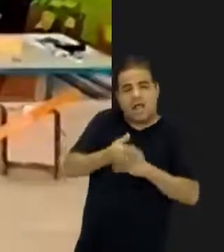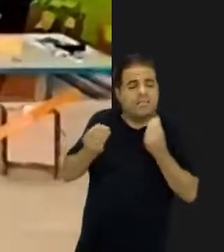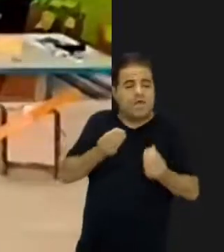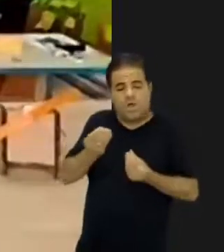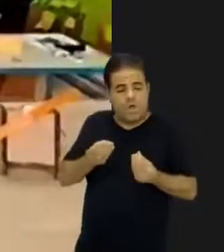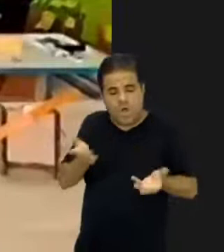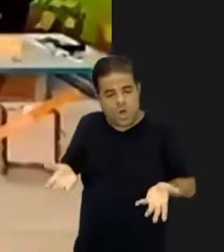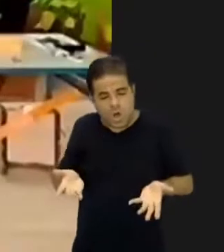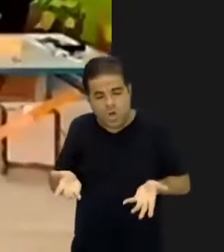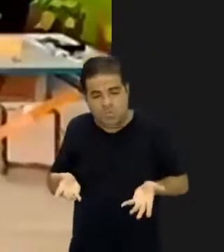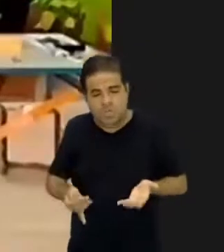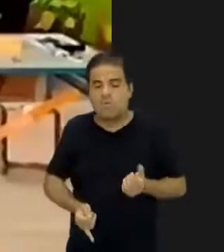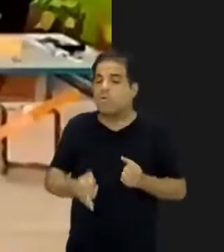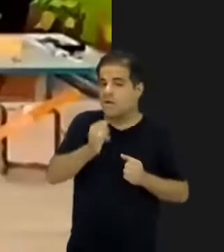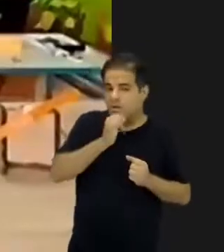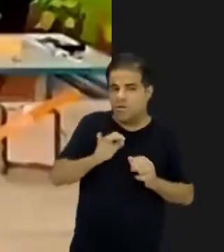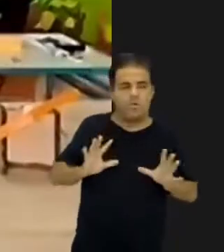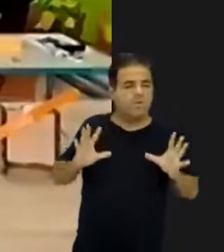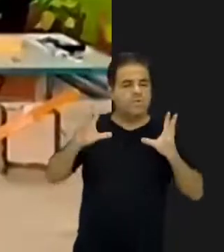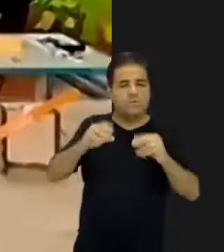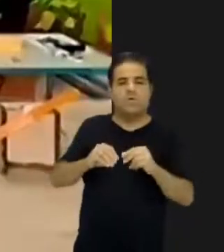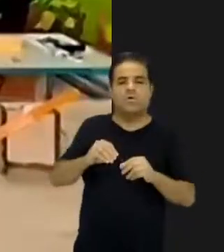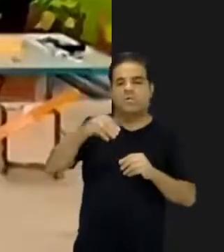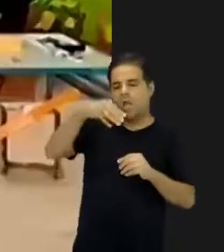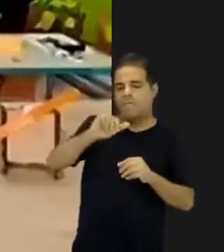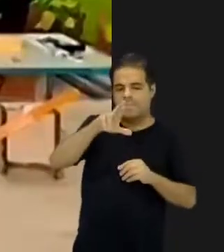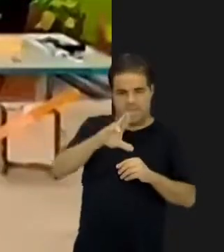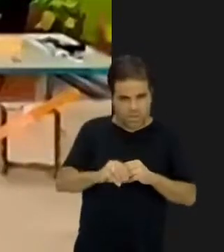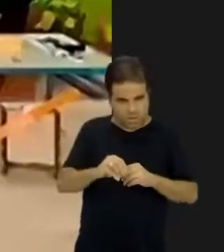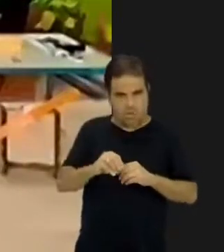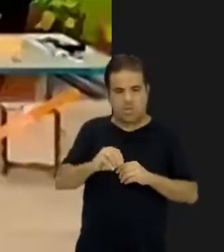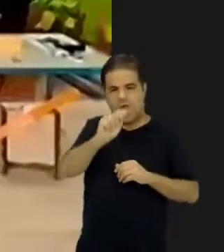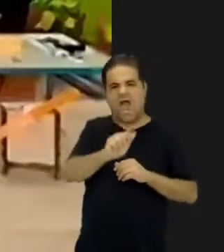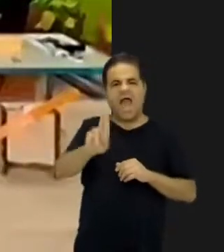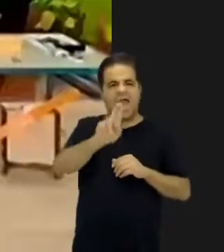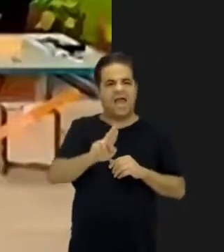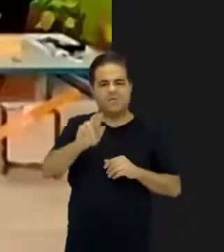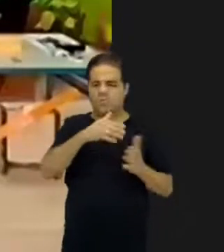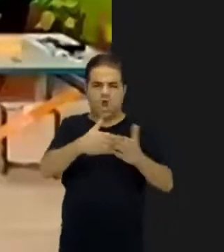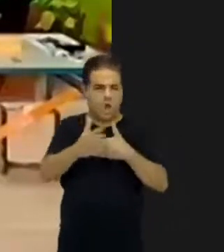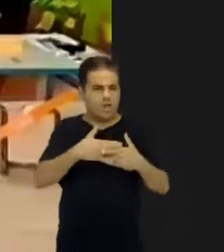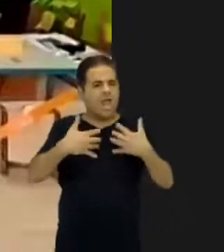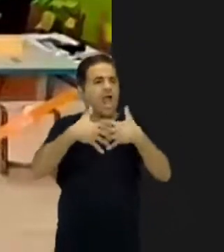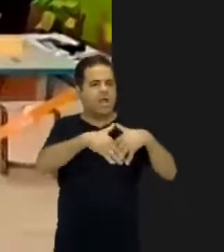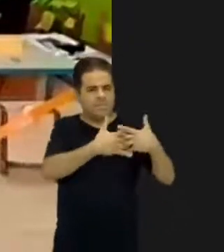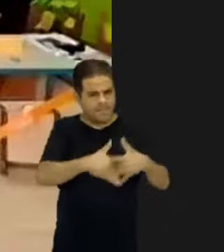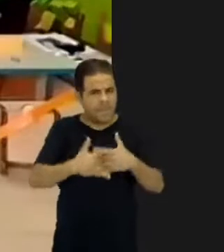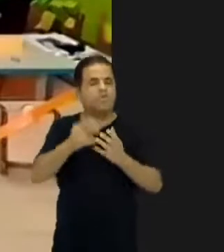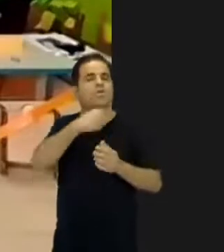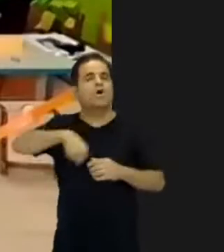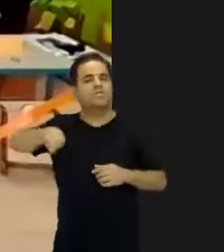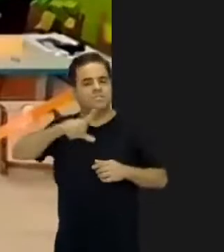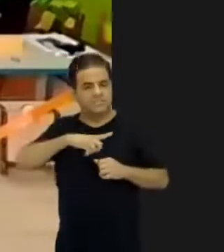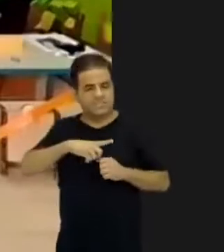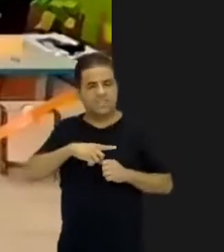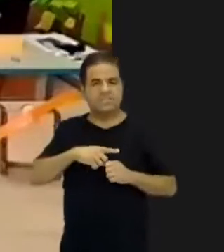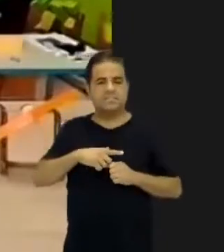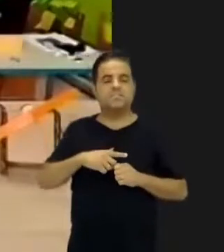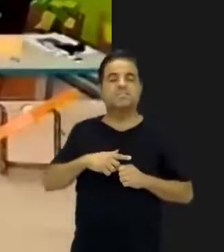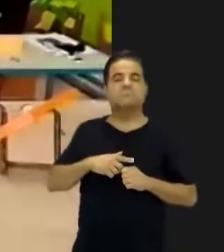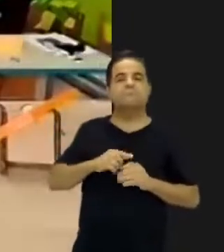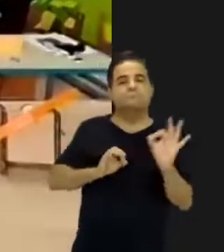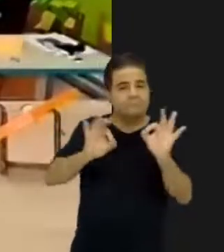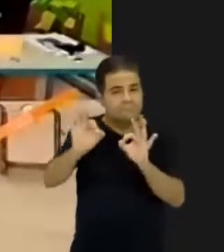analógica. Vamos supor, todo microcontrolador, no caso do Arduino ou qualquer equipamento, nós temos um negócio chamado